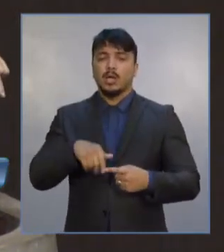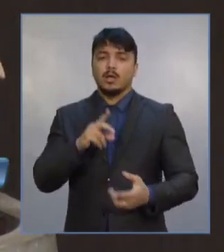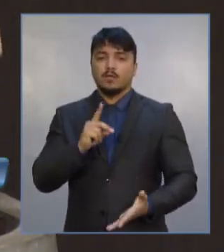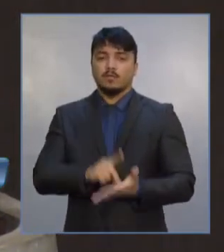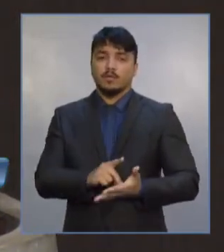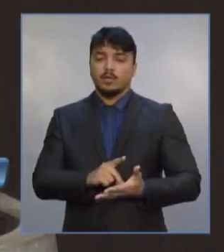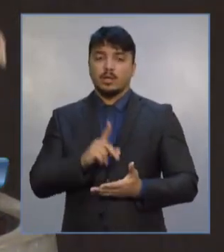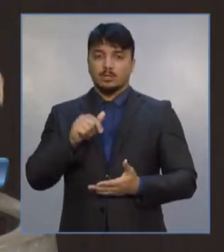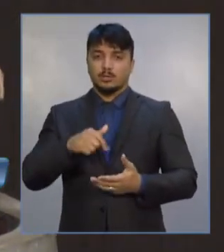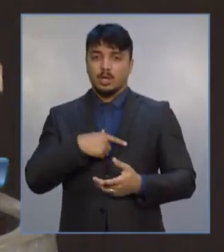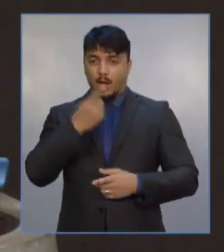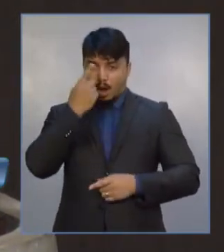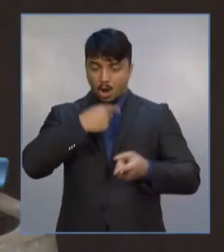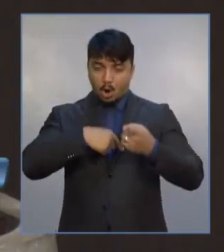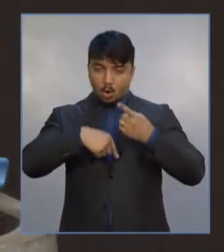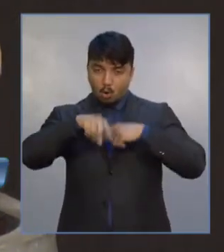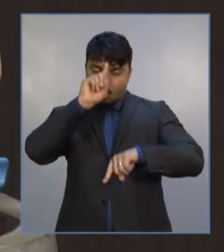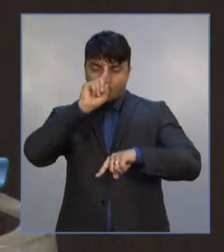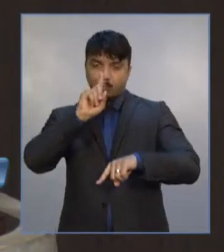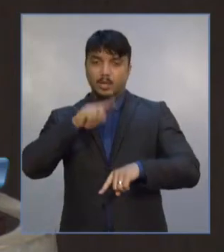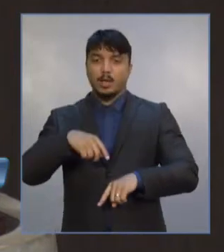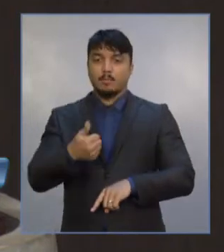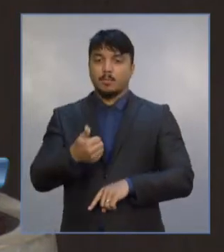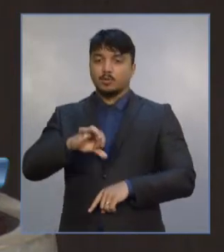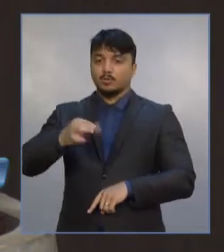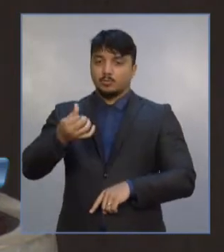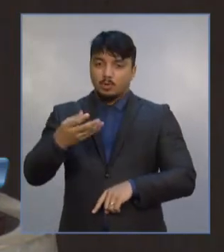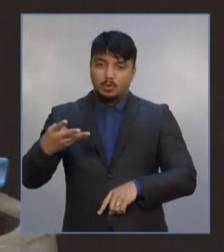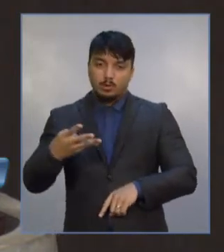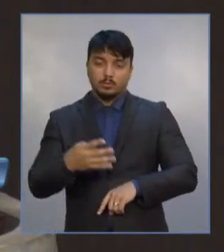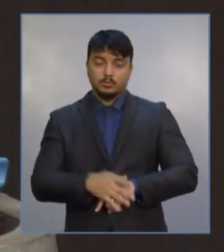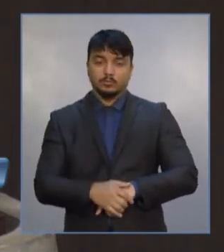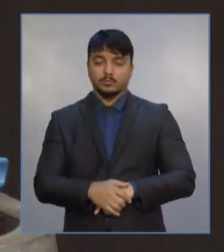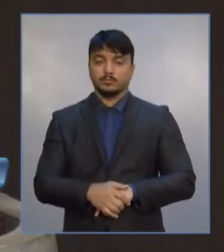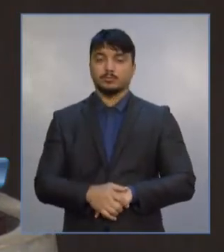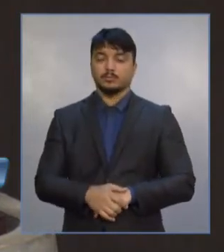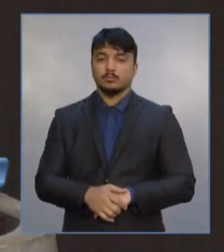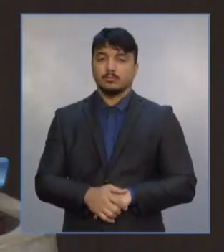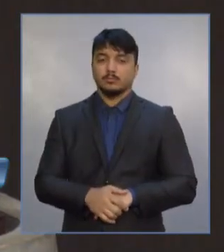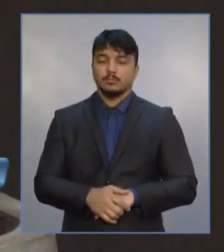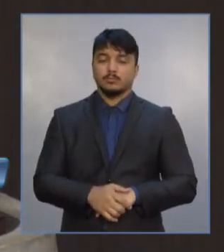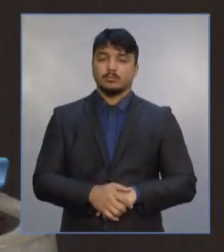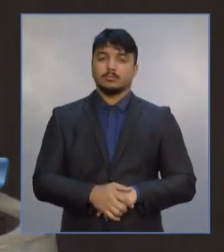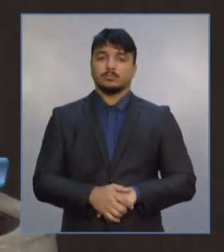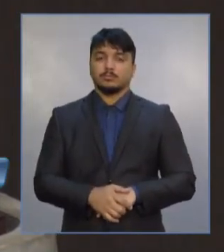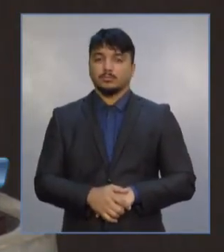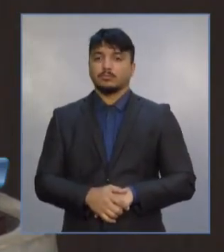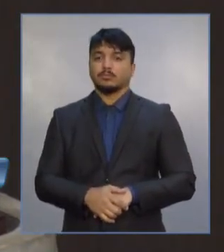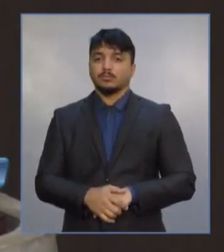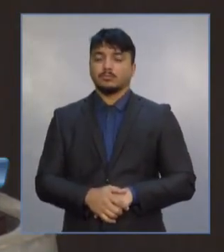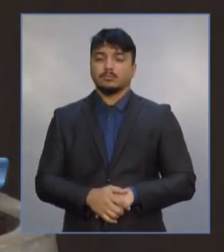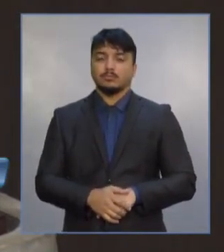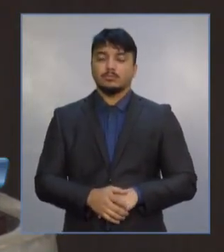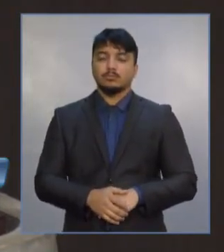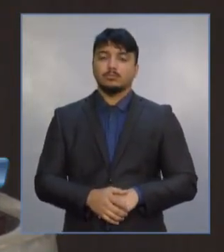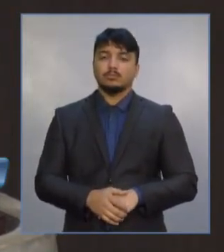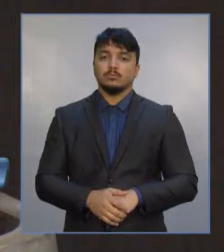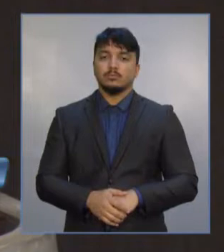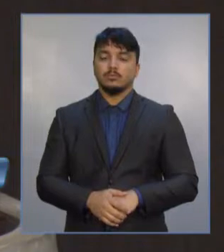termos o golpe que instituiu a ditadura civil e militar de 64. Eu quero discutir